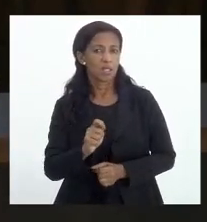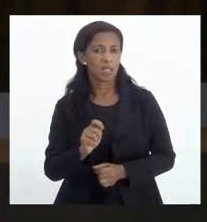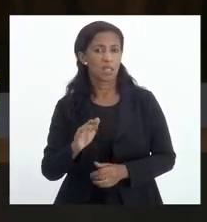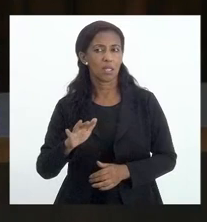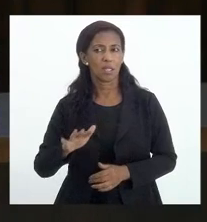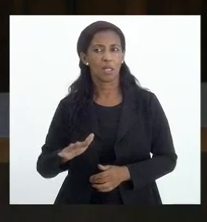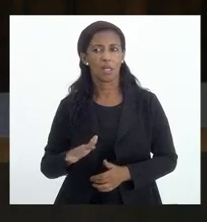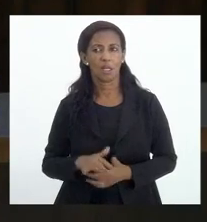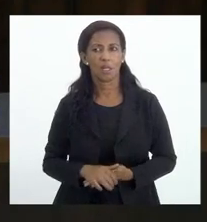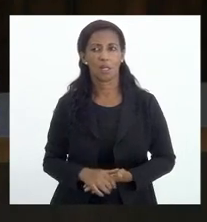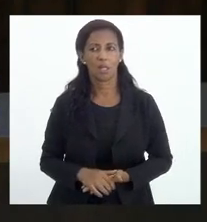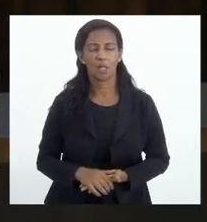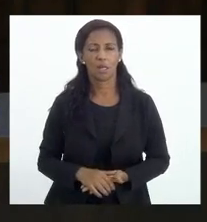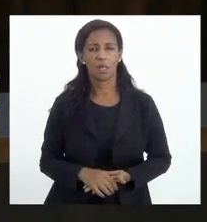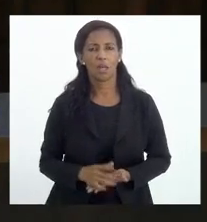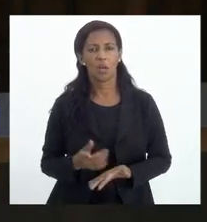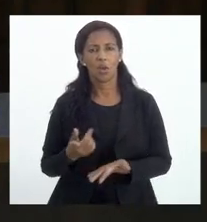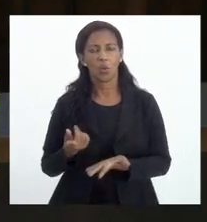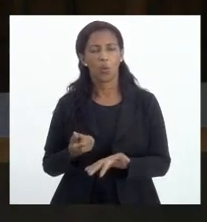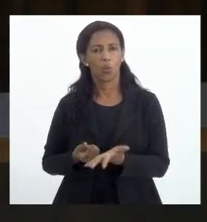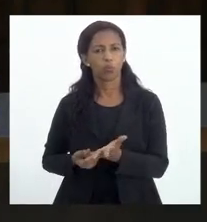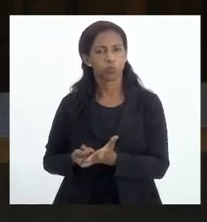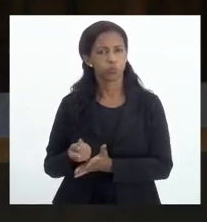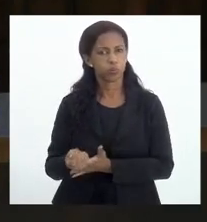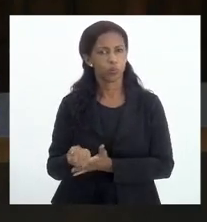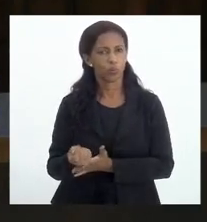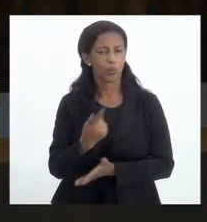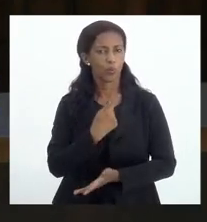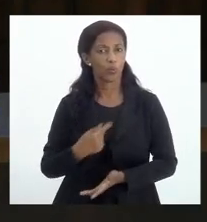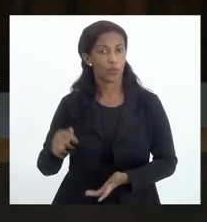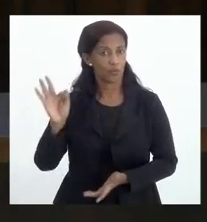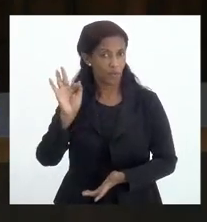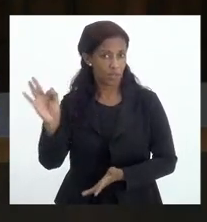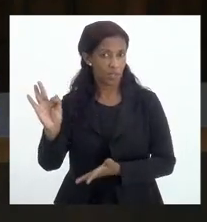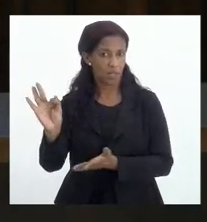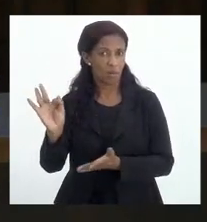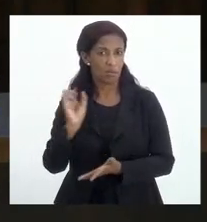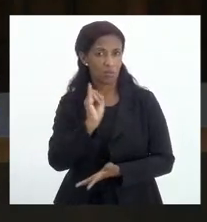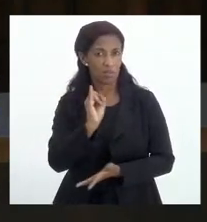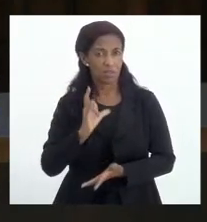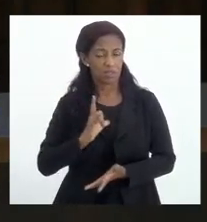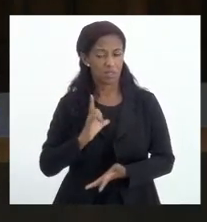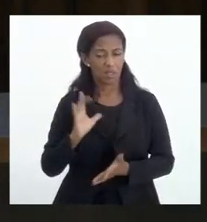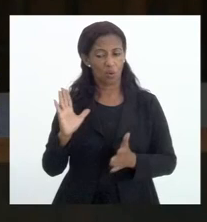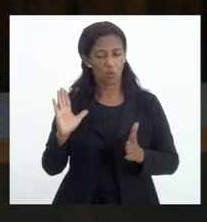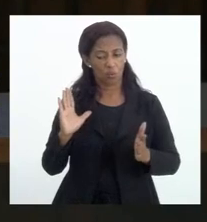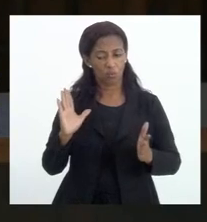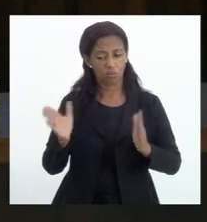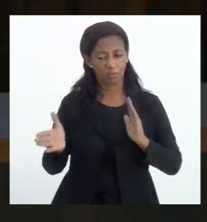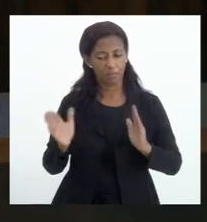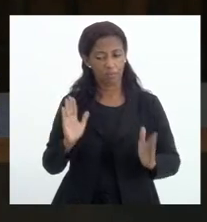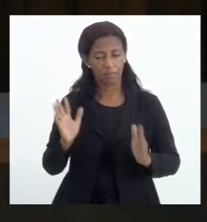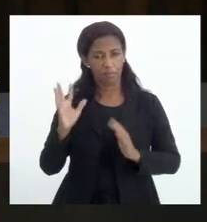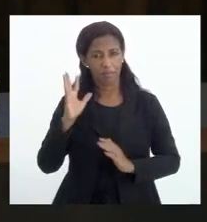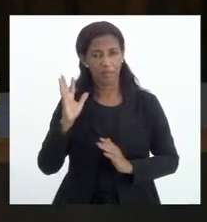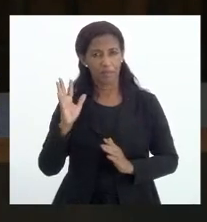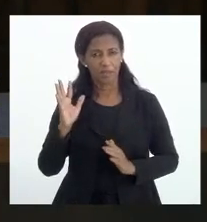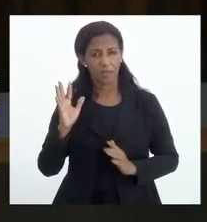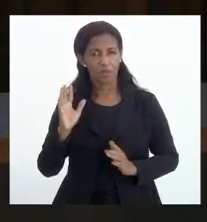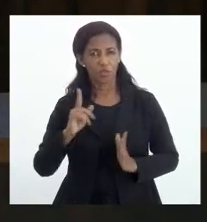a uma emissão de moeda por parte do governo federal. Se há alguma previsão no sentido de